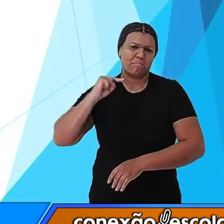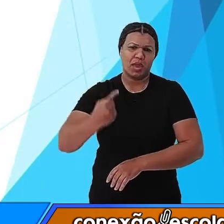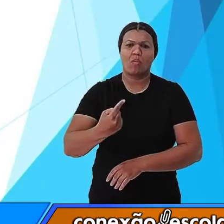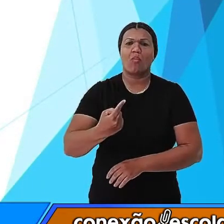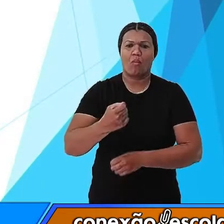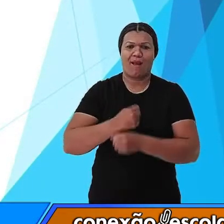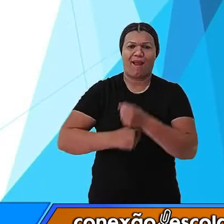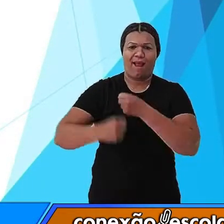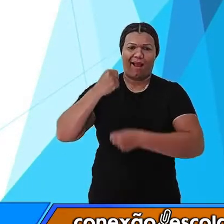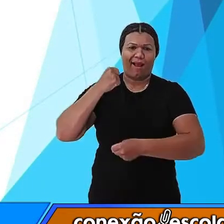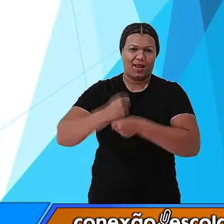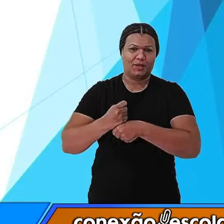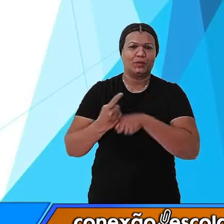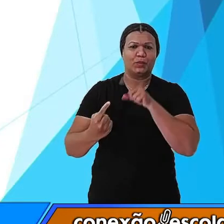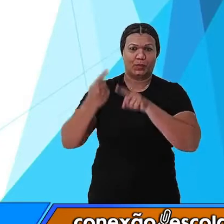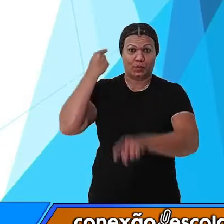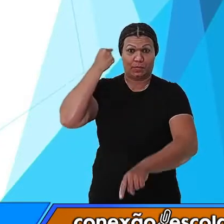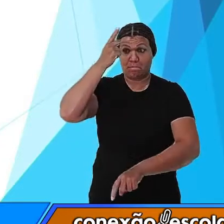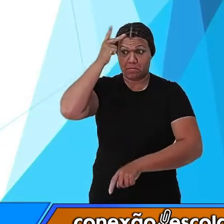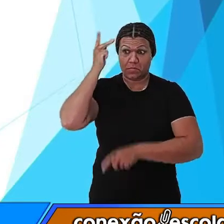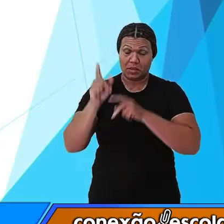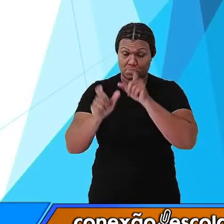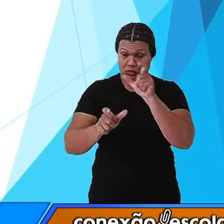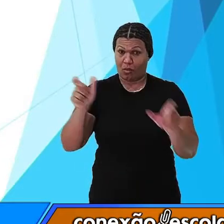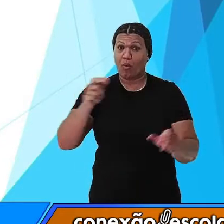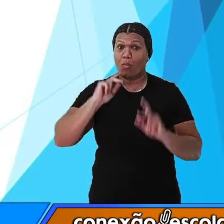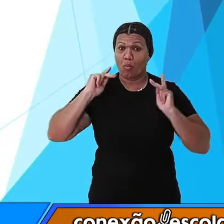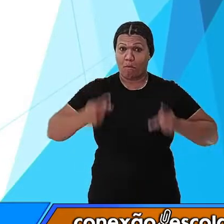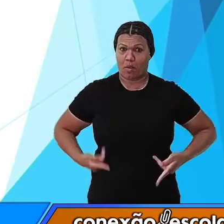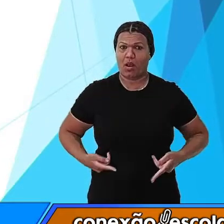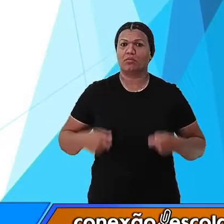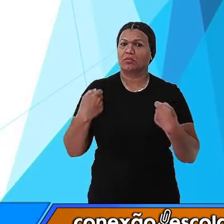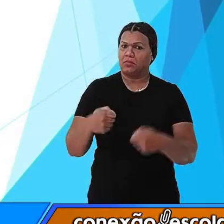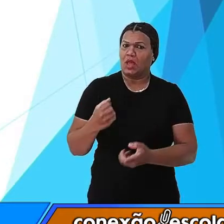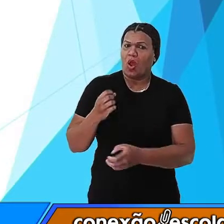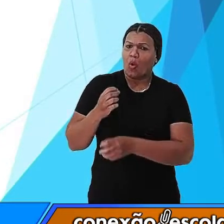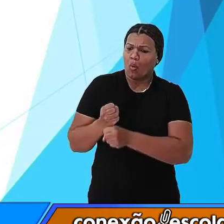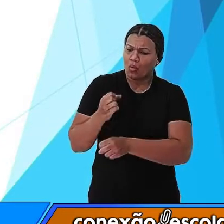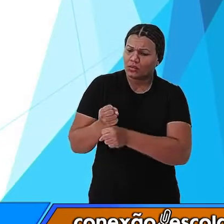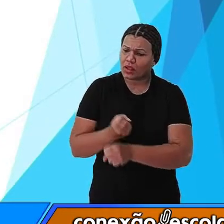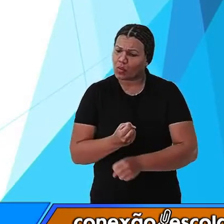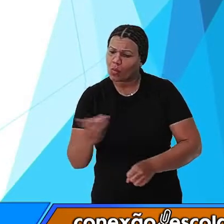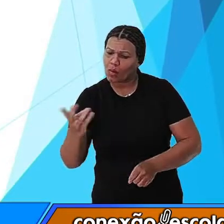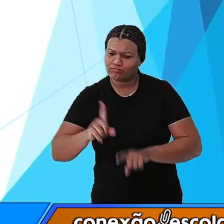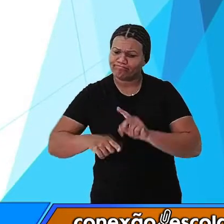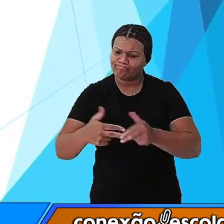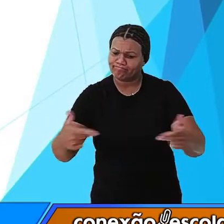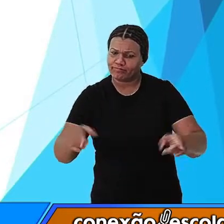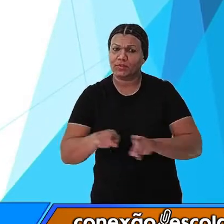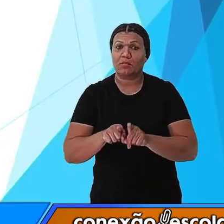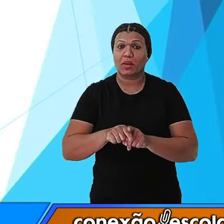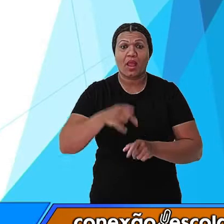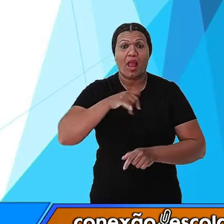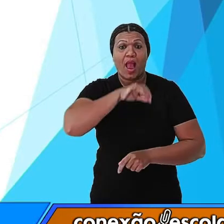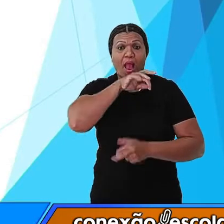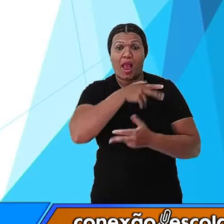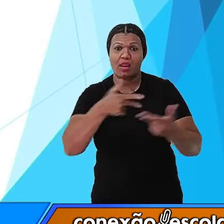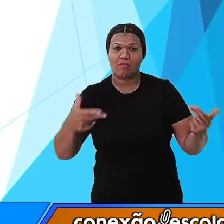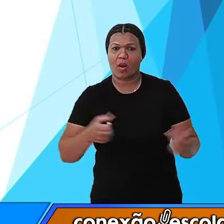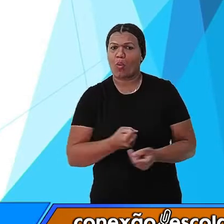quando os homens tiveram a necessidade de contar seus objetos e rebanhos. Na medida que o